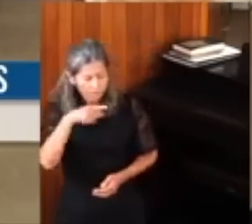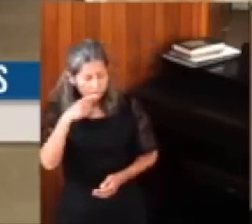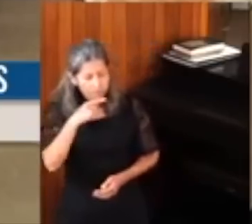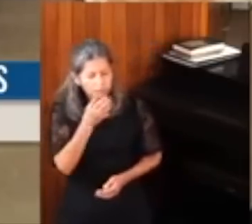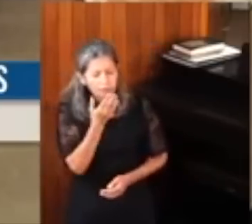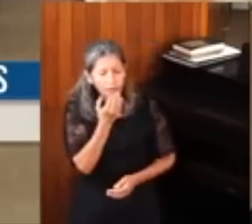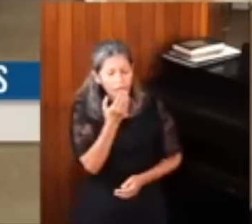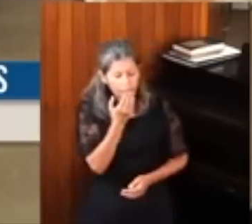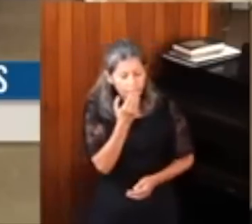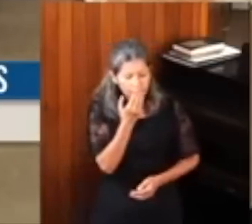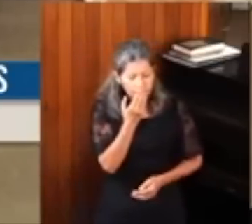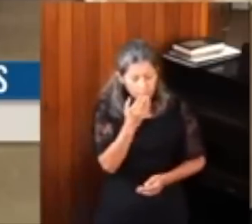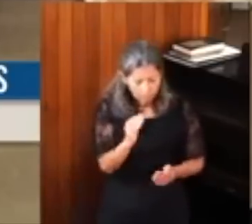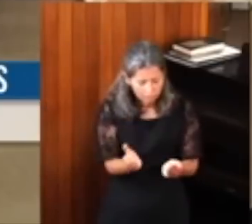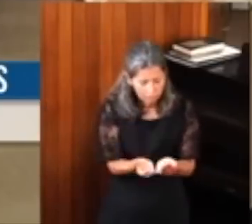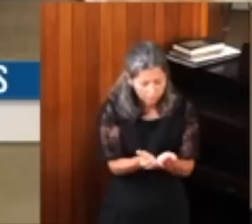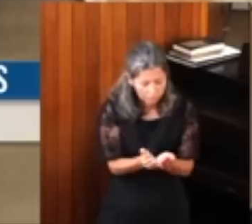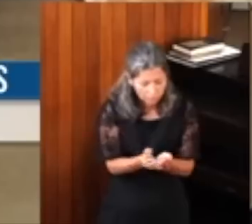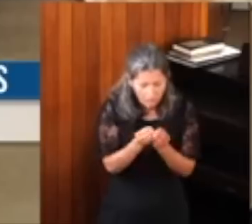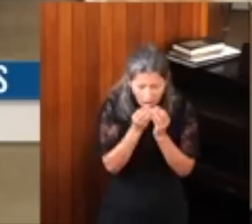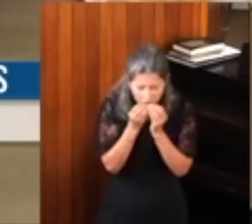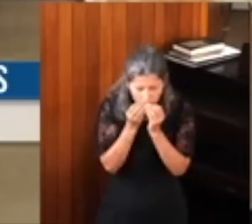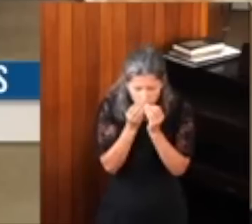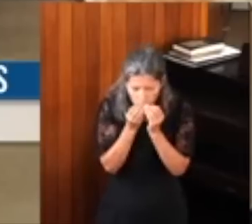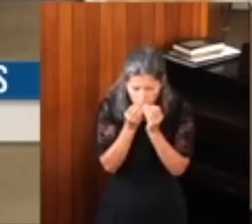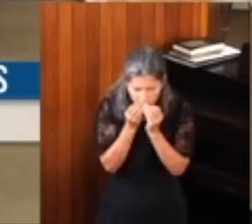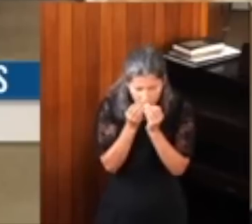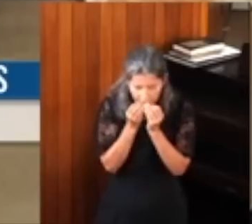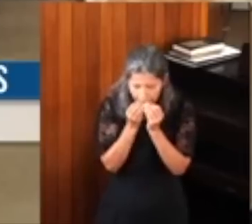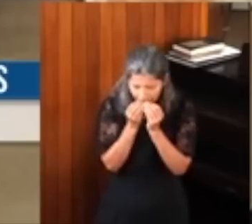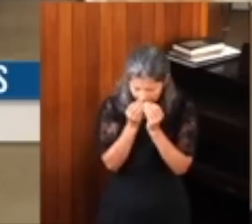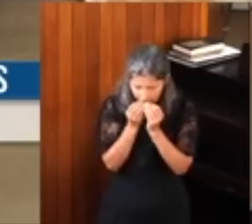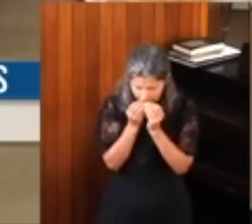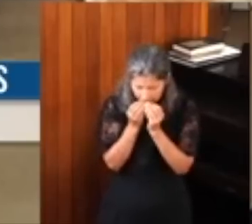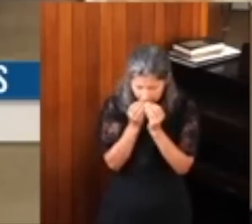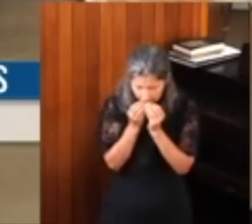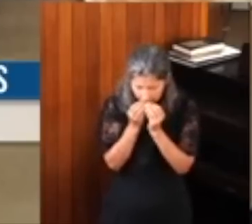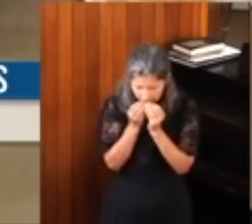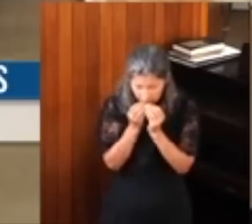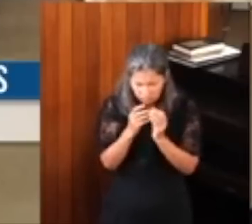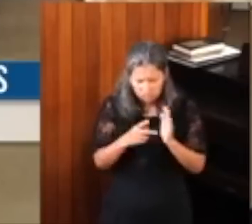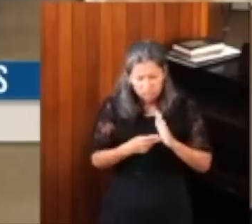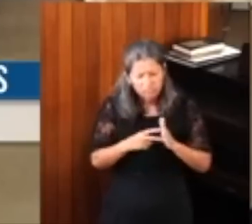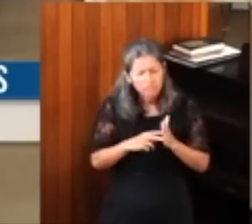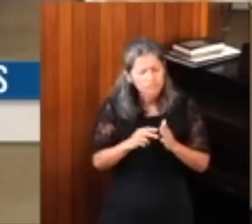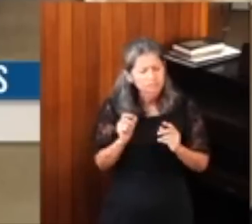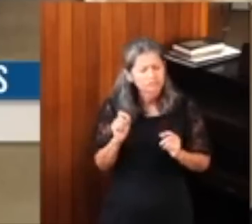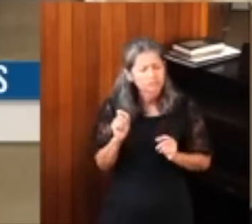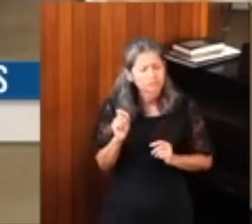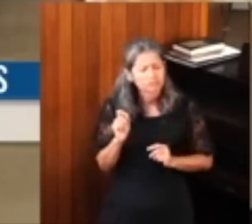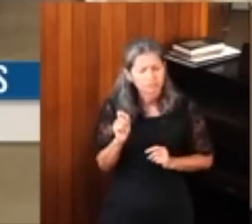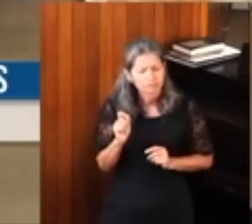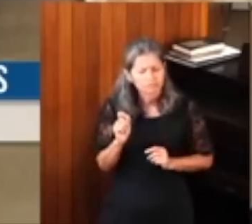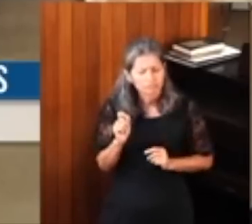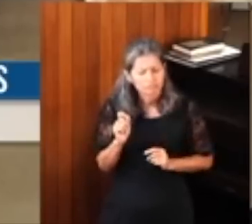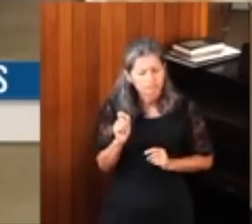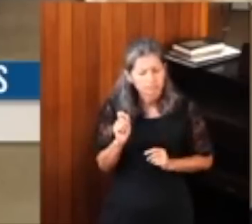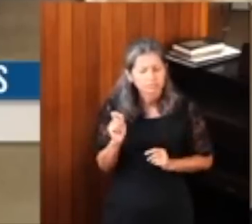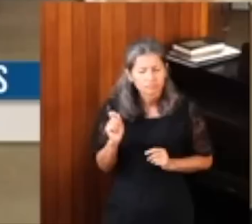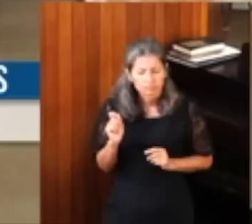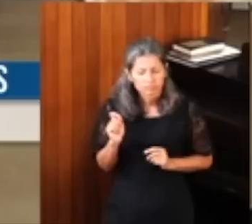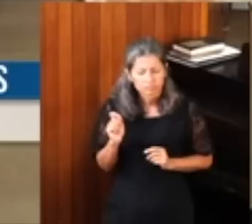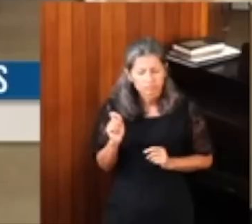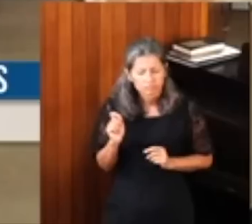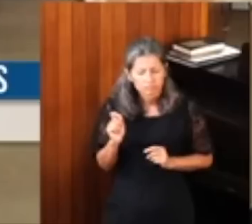digerida, entendida, se torna amarga. O que representa isso? O que significa isso?